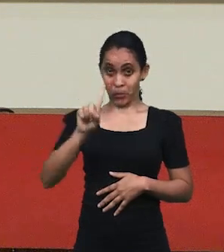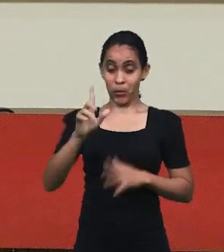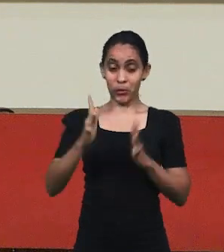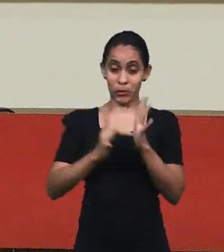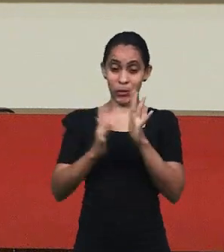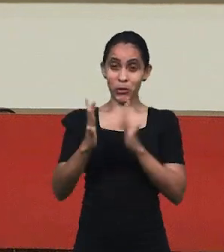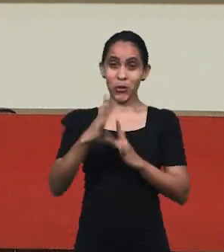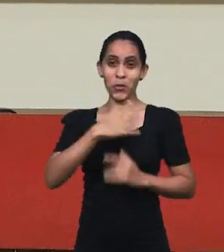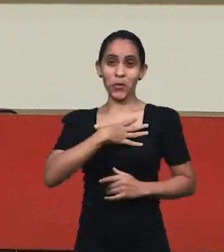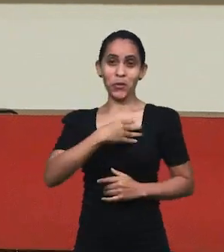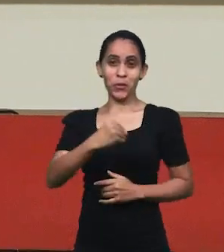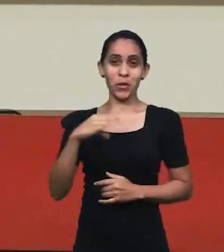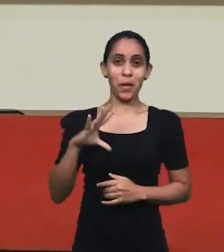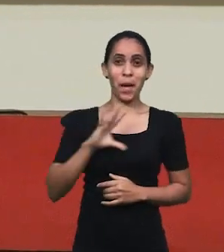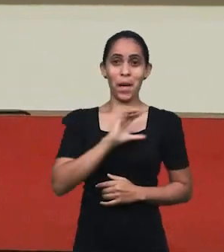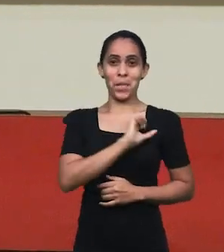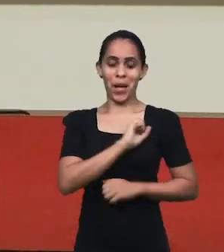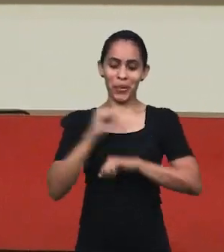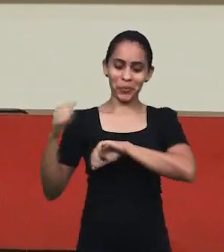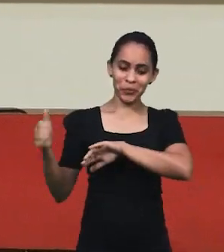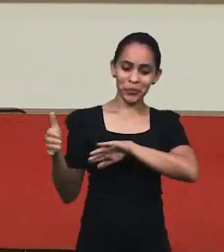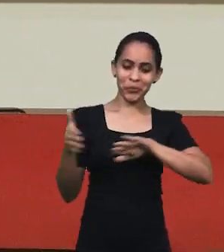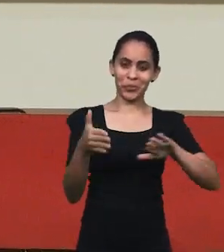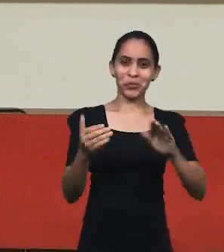enviou seu Filho amado.